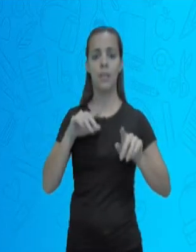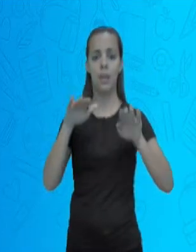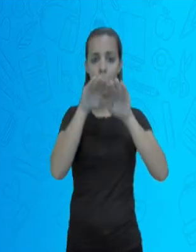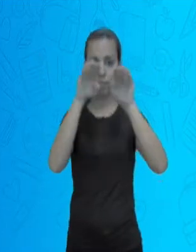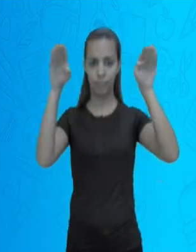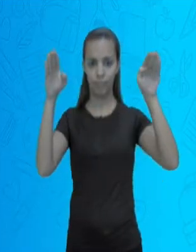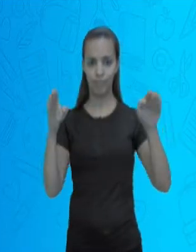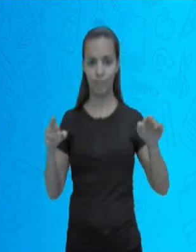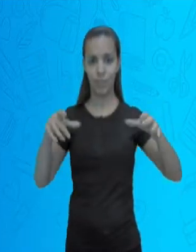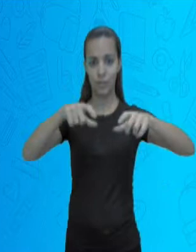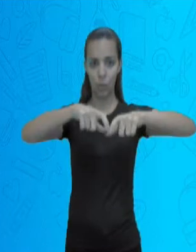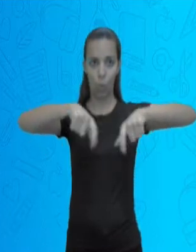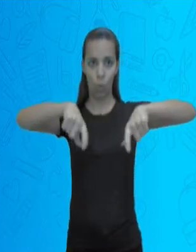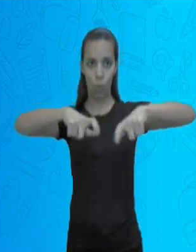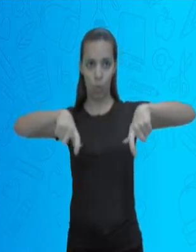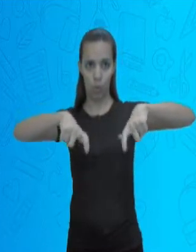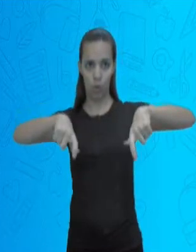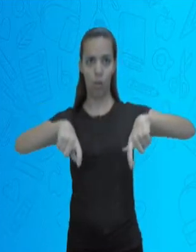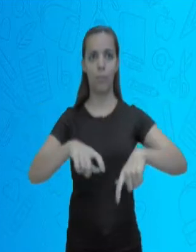nós temos o plano.